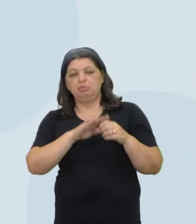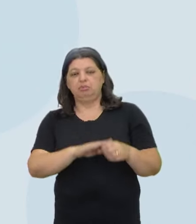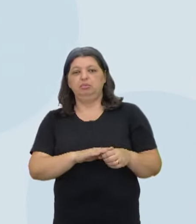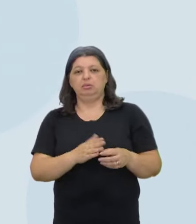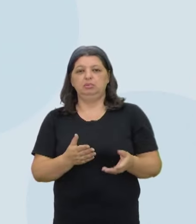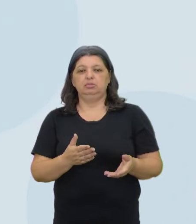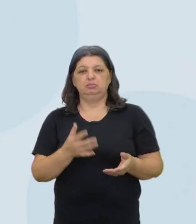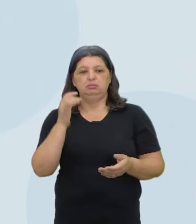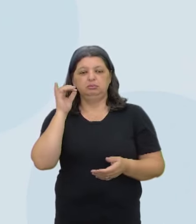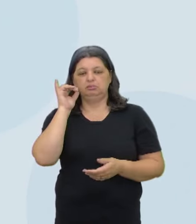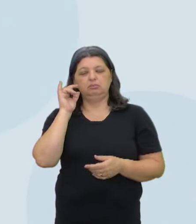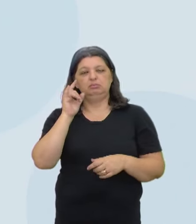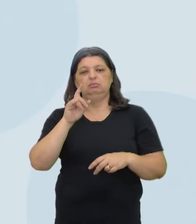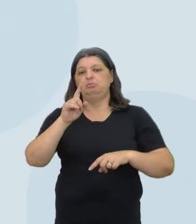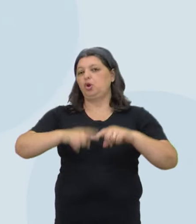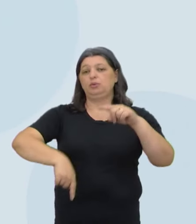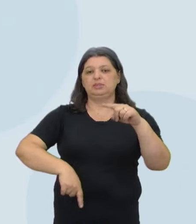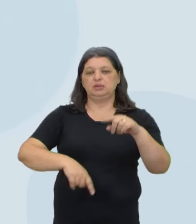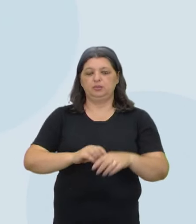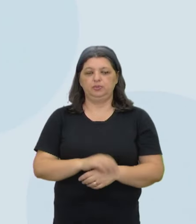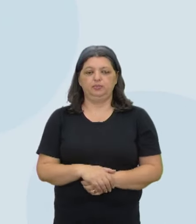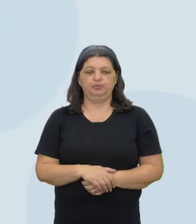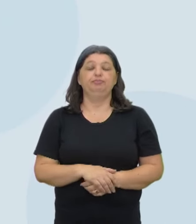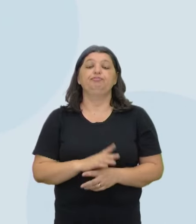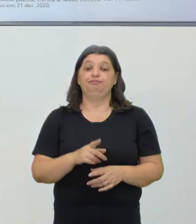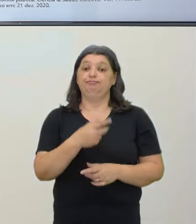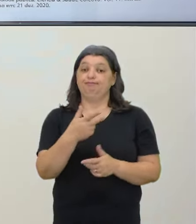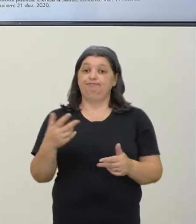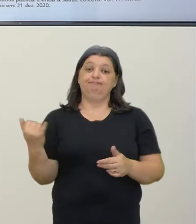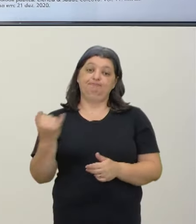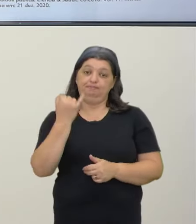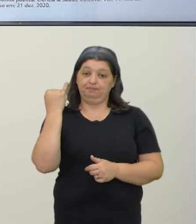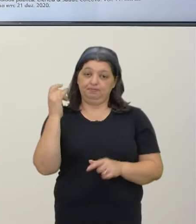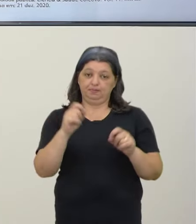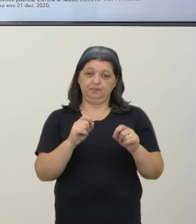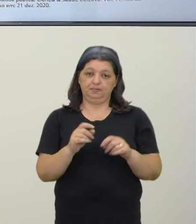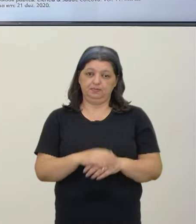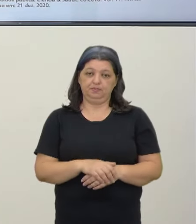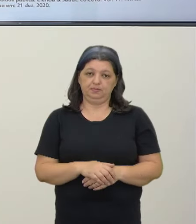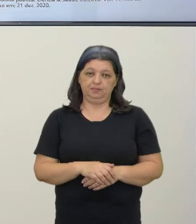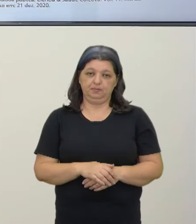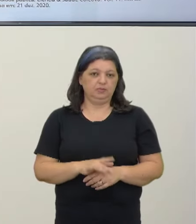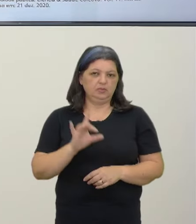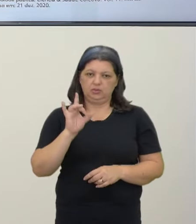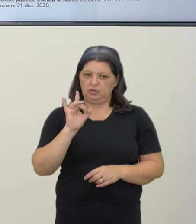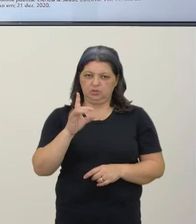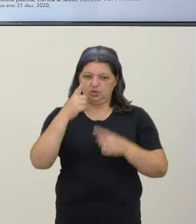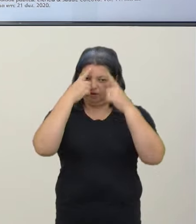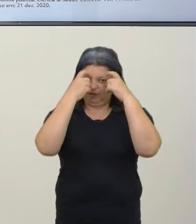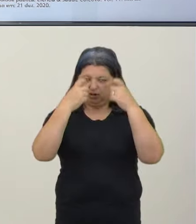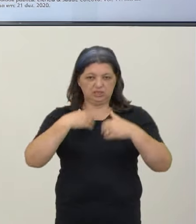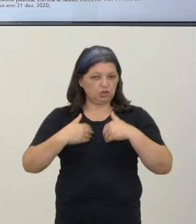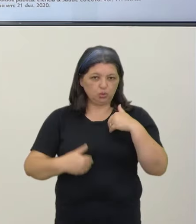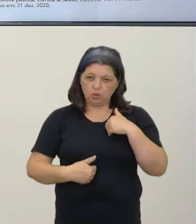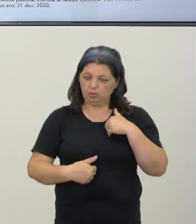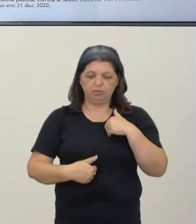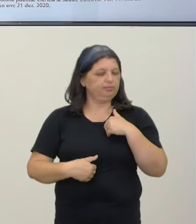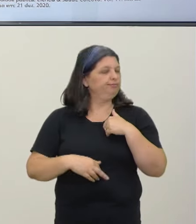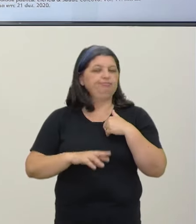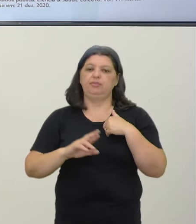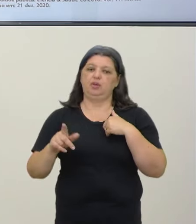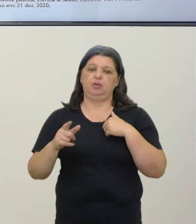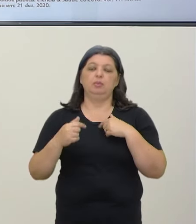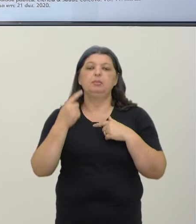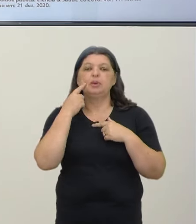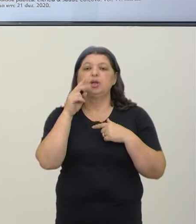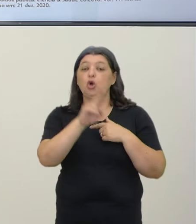tem algumas coisas que são muito importantes. Primeiro, a gente não tem só violência física. Se o uso de